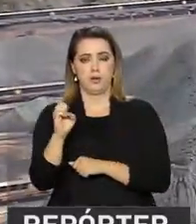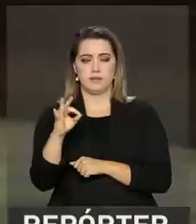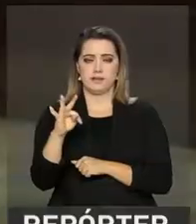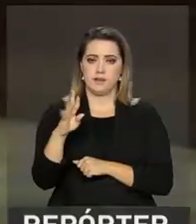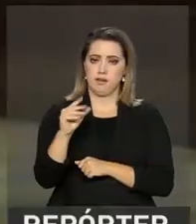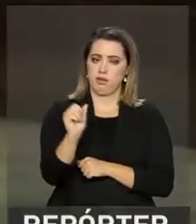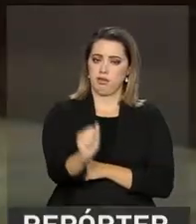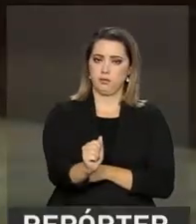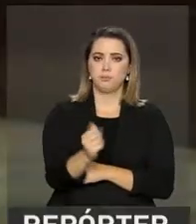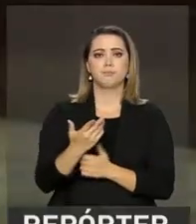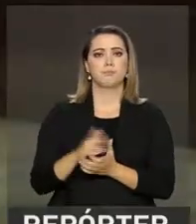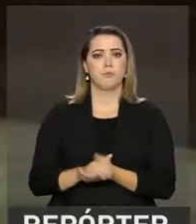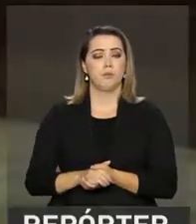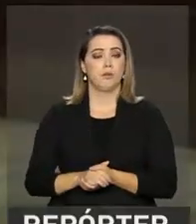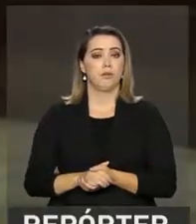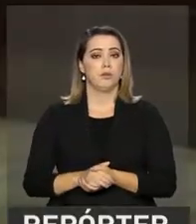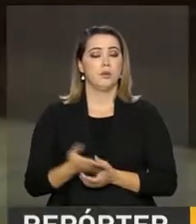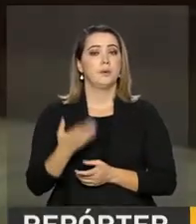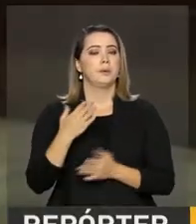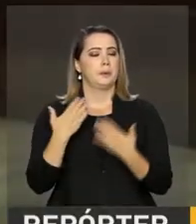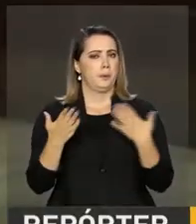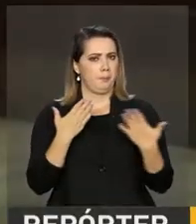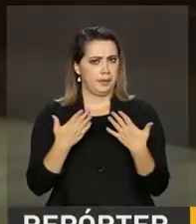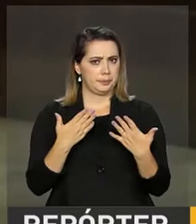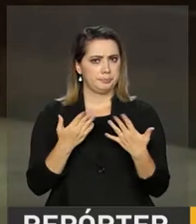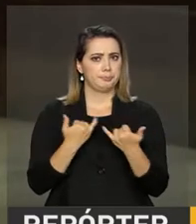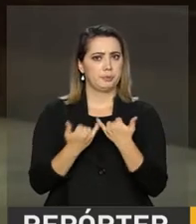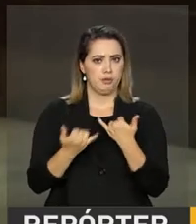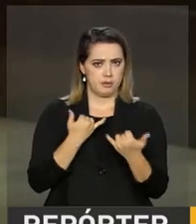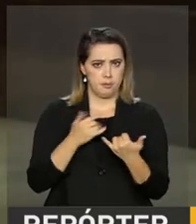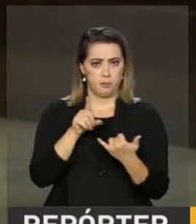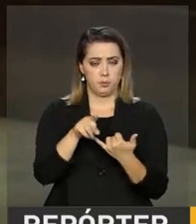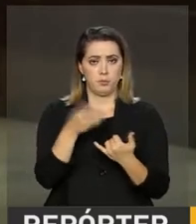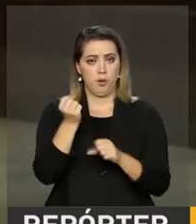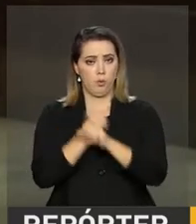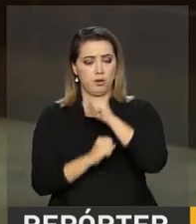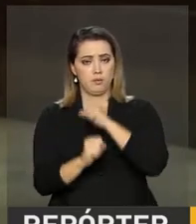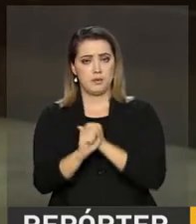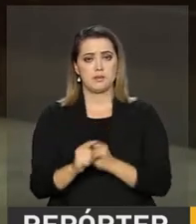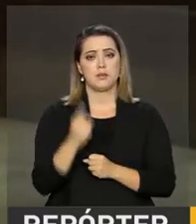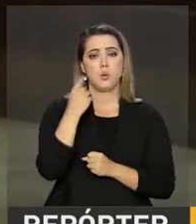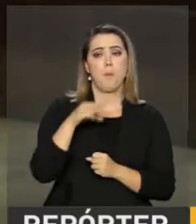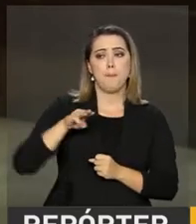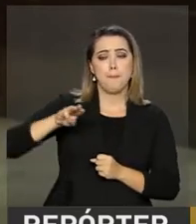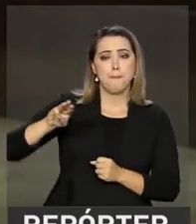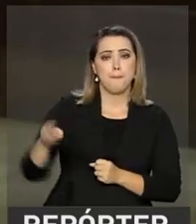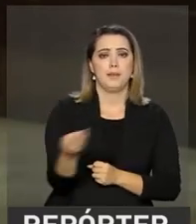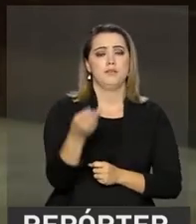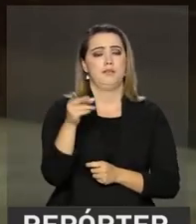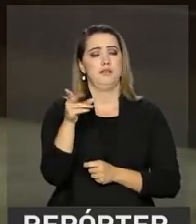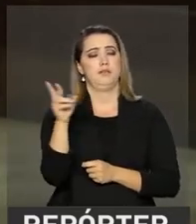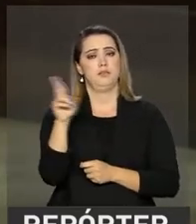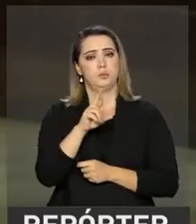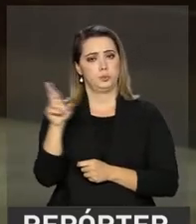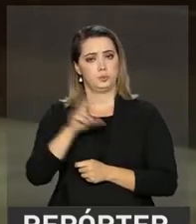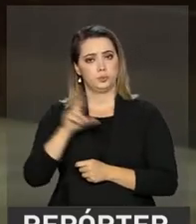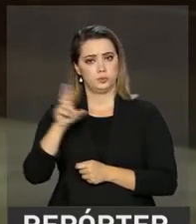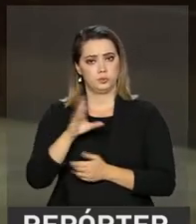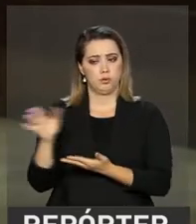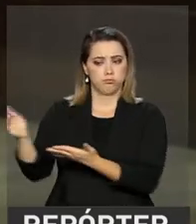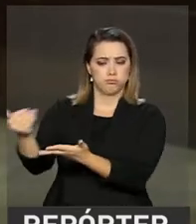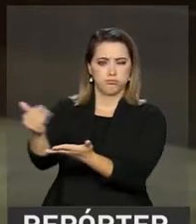ano passado o governo arrecadou um bilhão e 600 milhões de reais com os royalties da mineração a